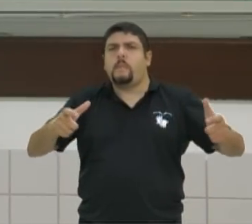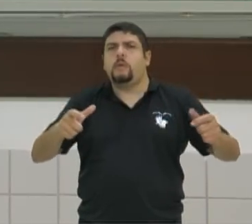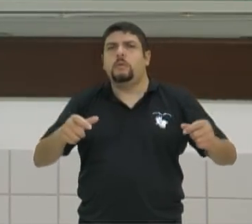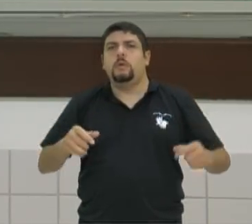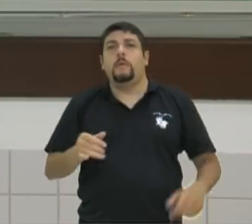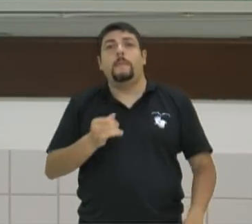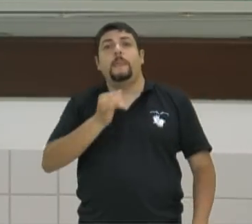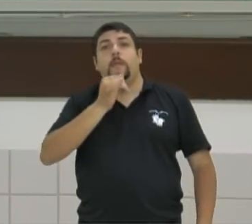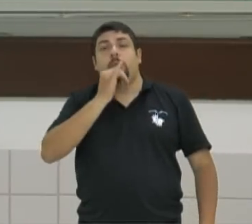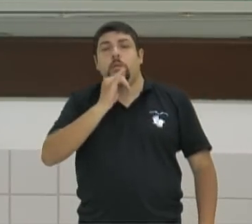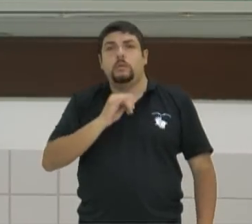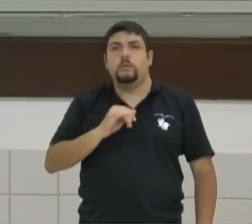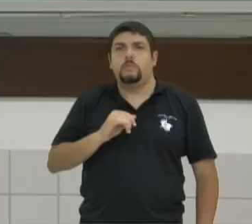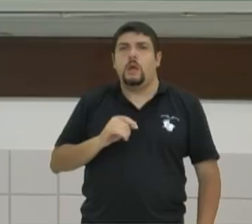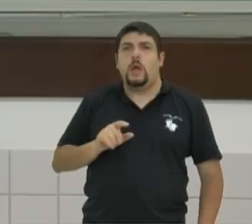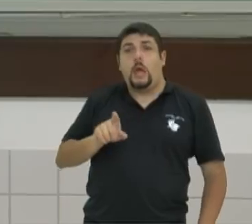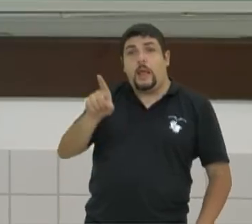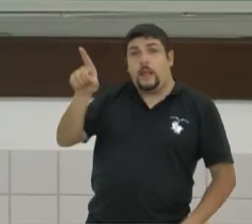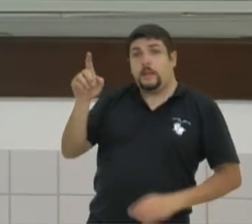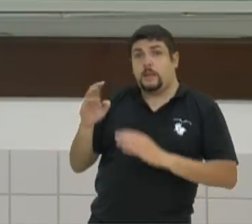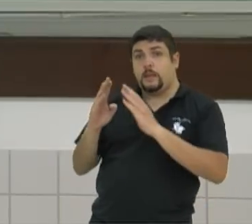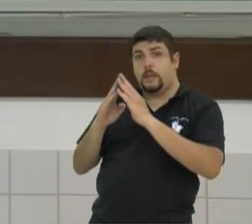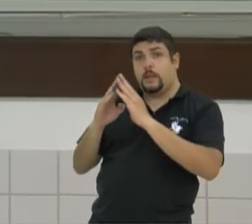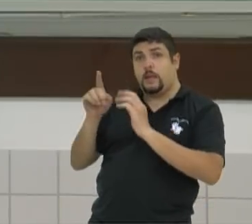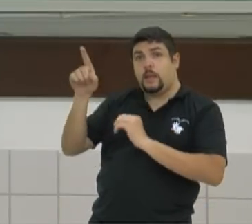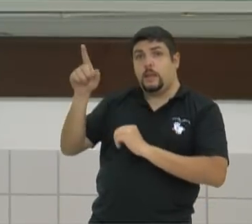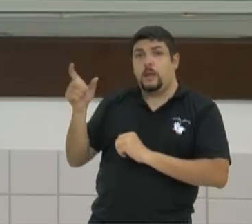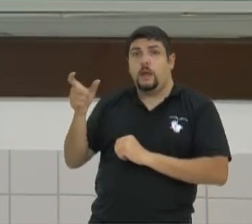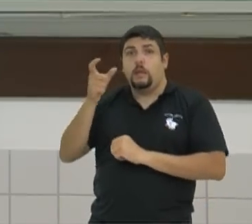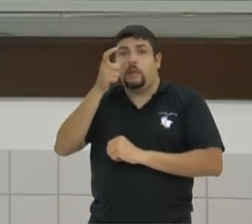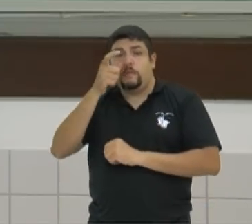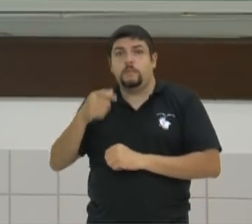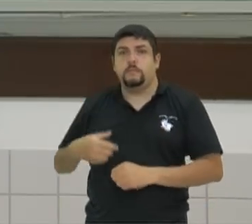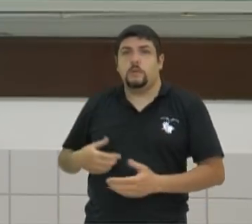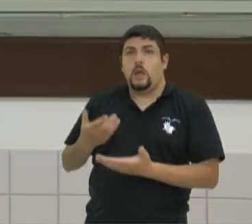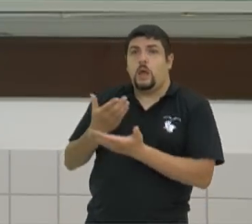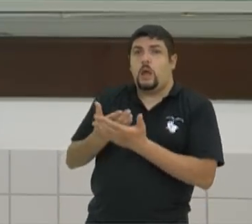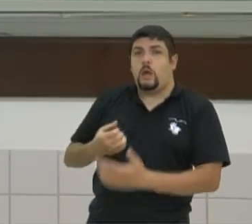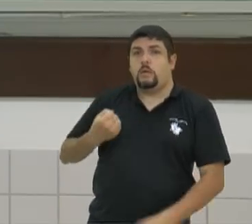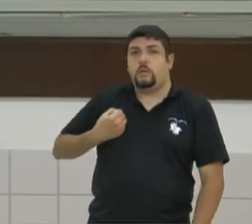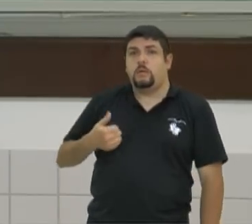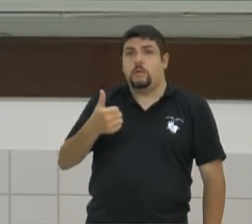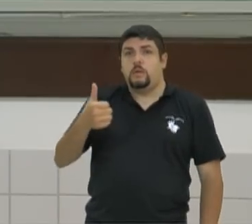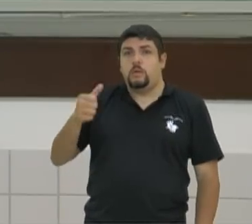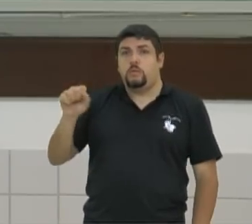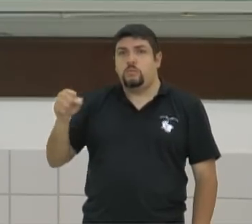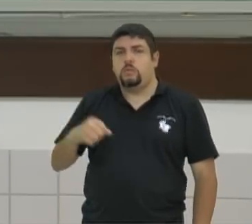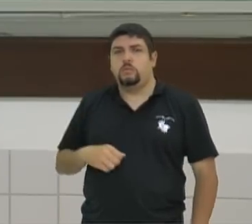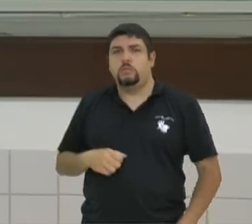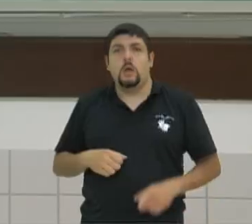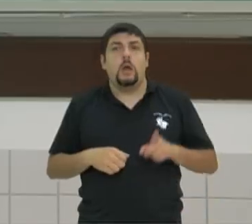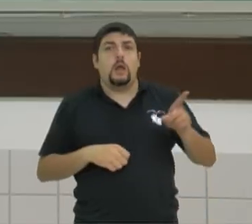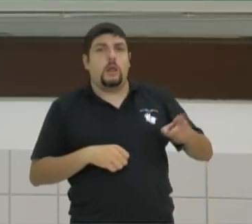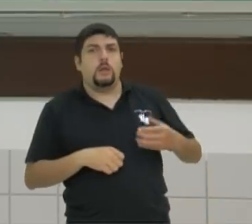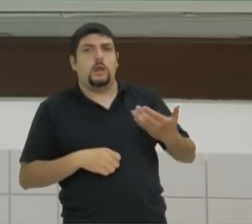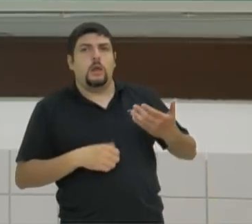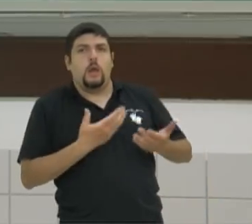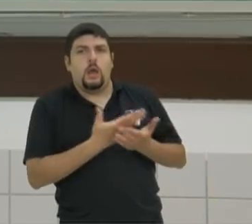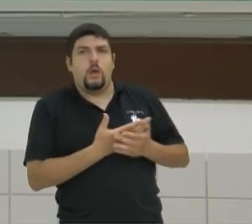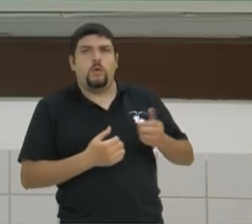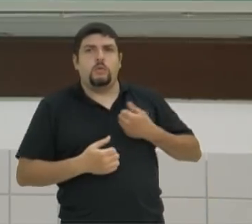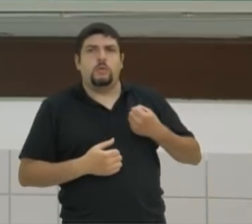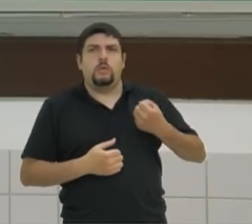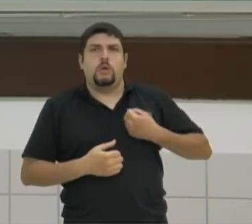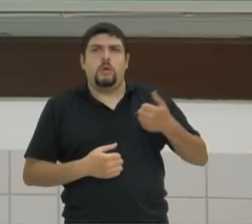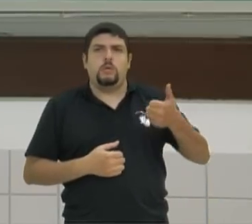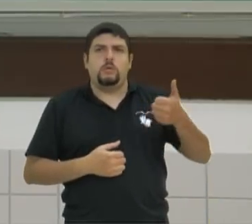casa do fulaninho, estão assistindo a aula 118 de matemática. Na aula do outro fulaninho, está assistindo a aula 118 de matemática. Na aula do